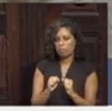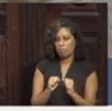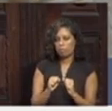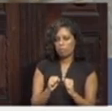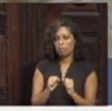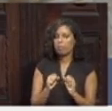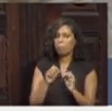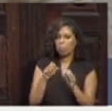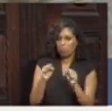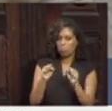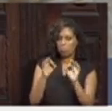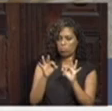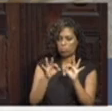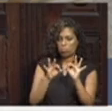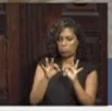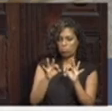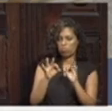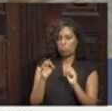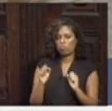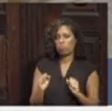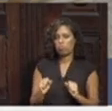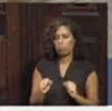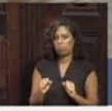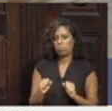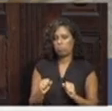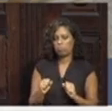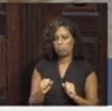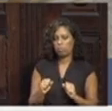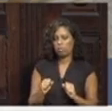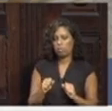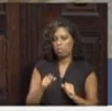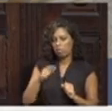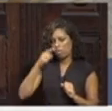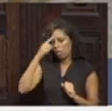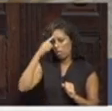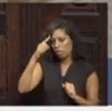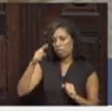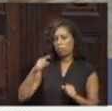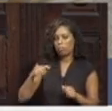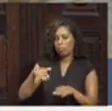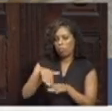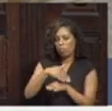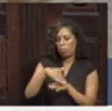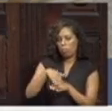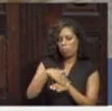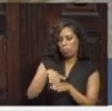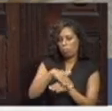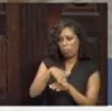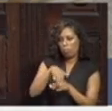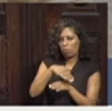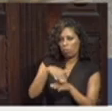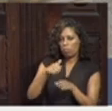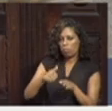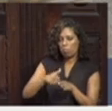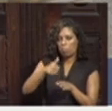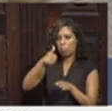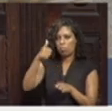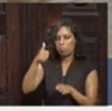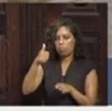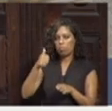na justificativa, junto com Wanderson, diminui a emissão, diminui o ruído, aumenta o tempo